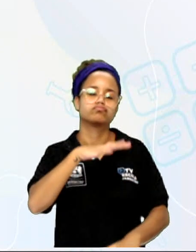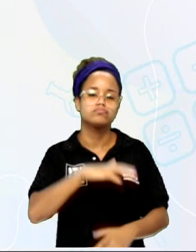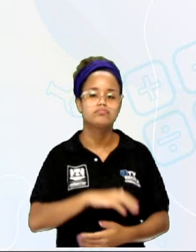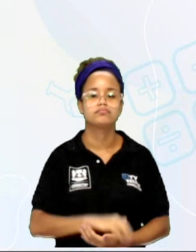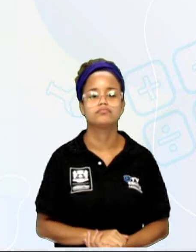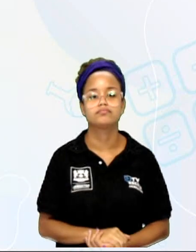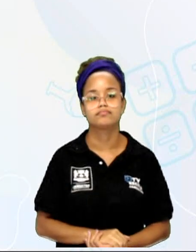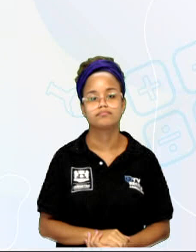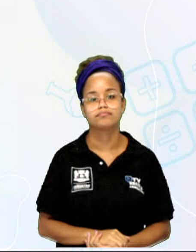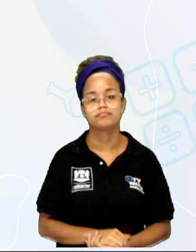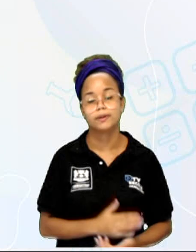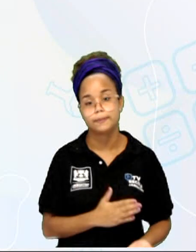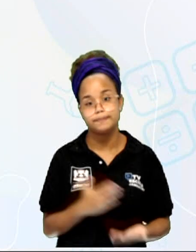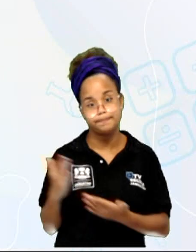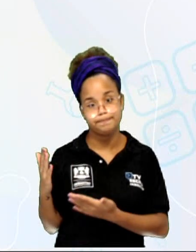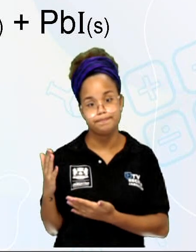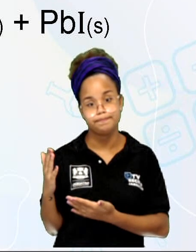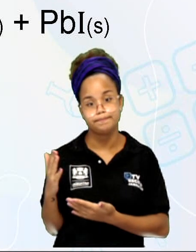Então vamos lá.